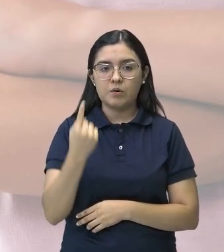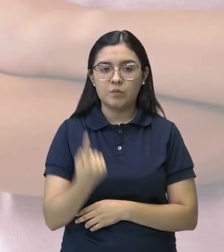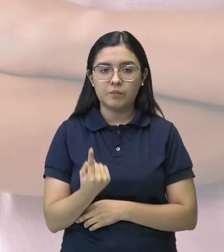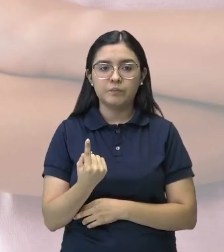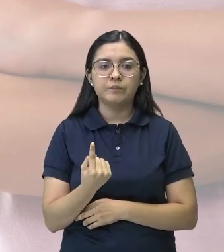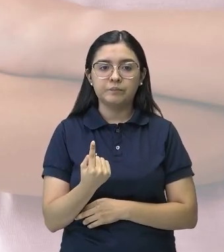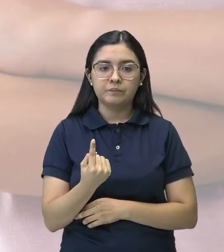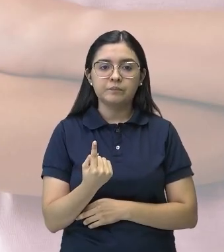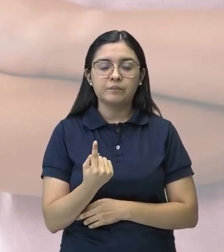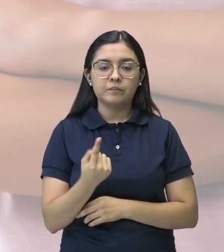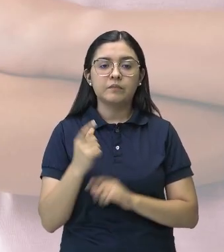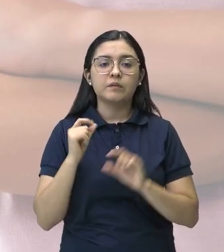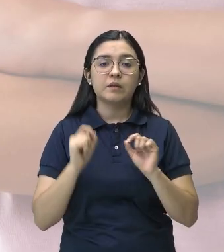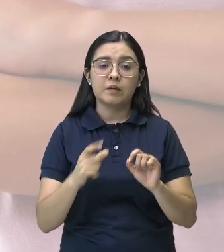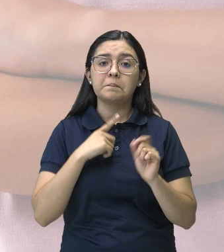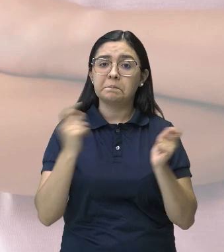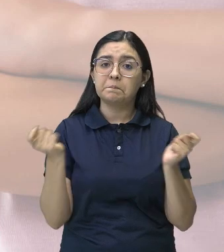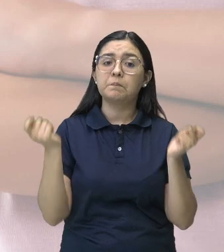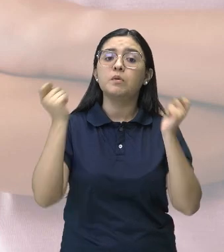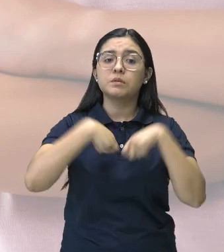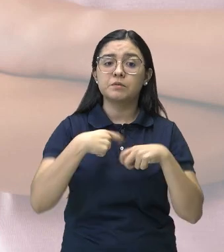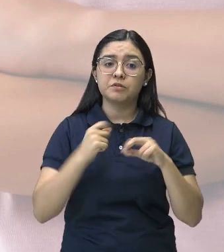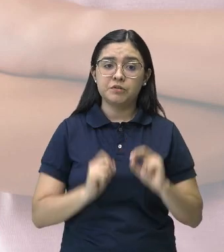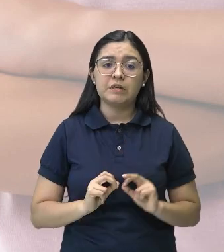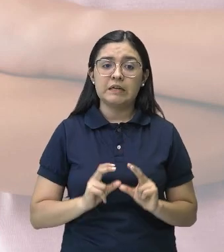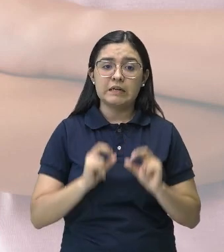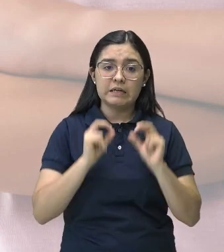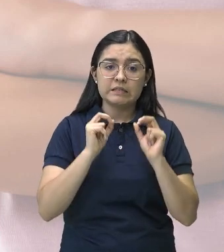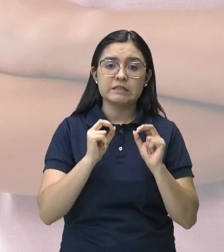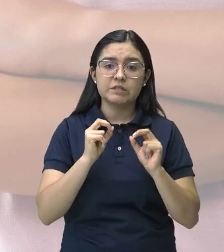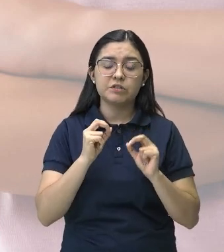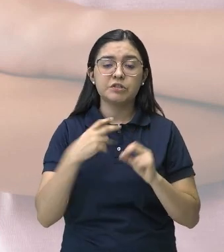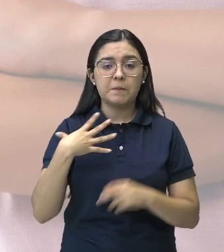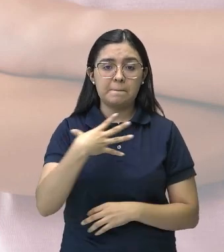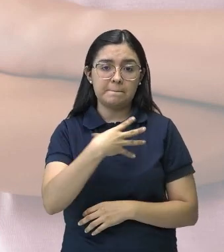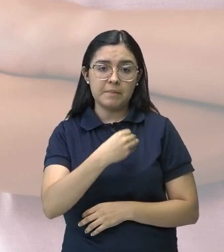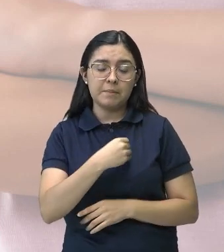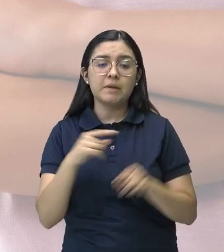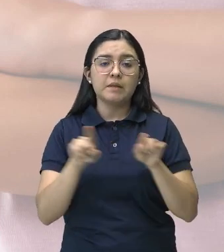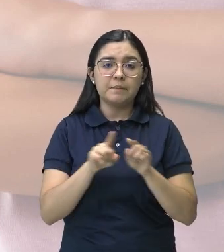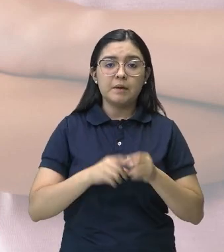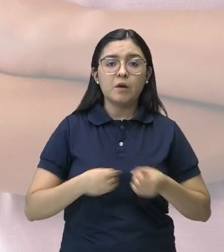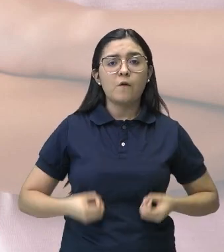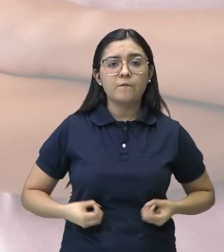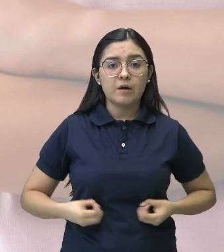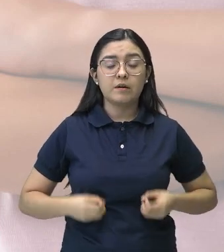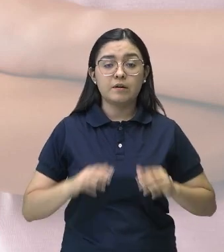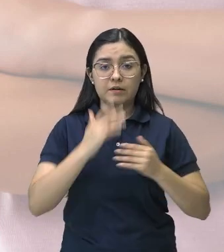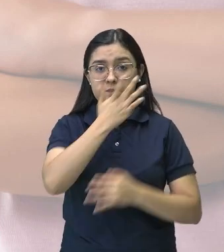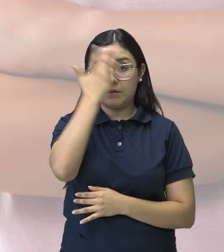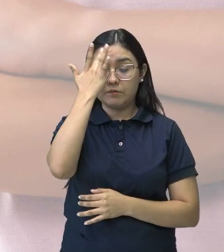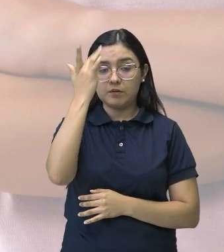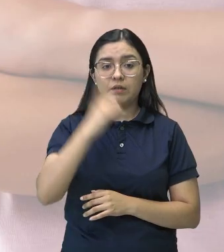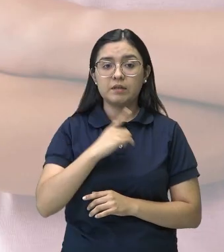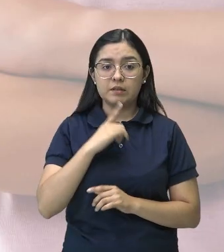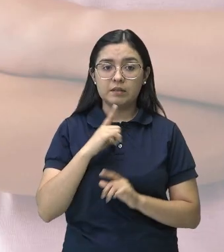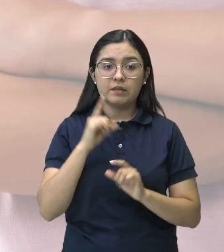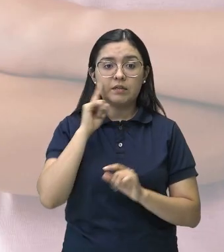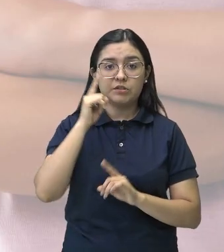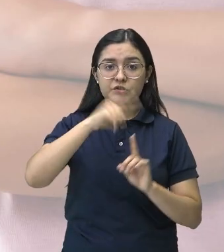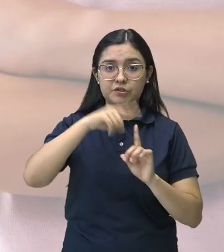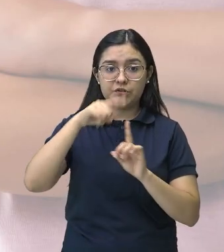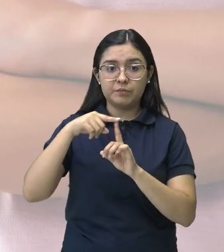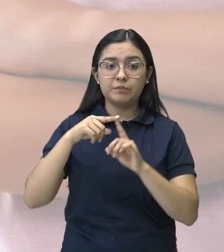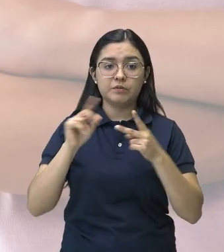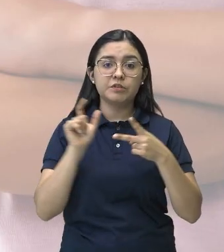BRCA1, né, que aumentam o risco de câncer de mama e ovário. Então, as pessoas que carregam a mutação